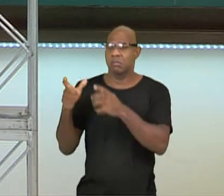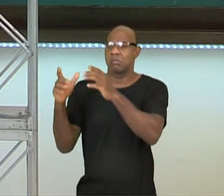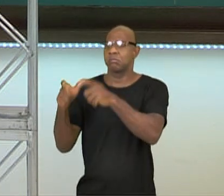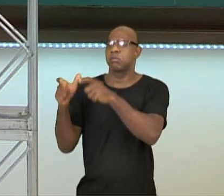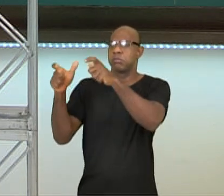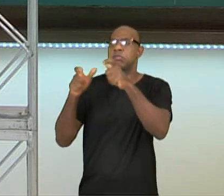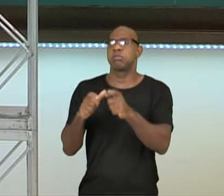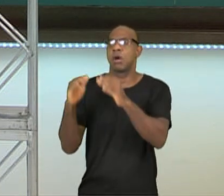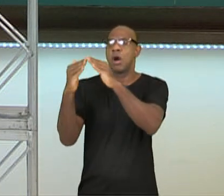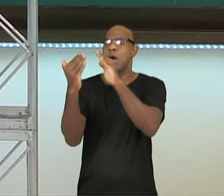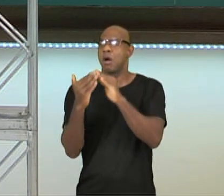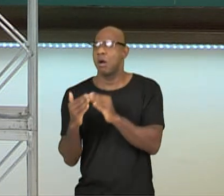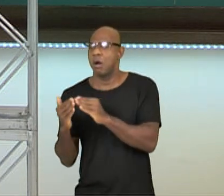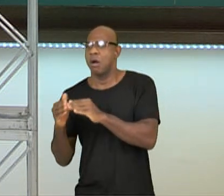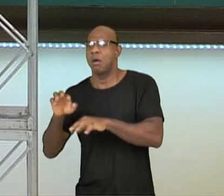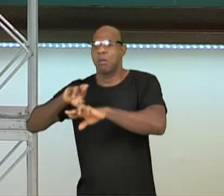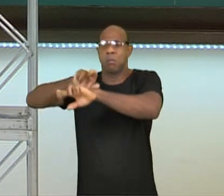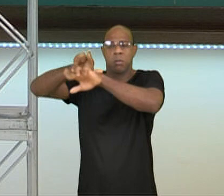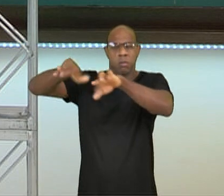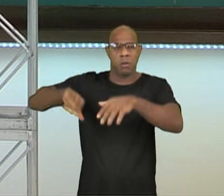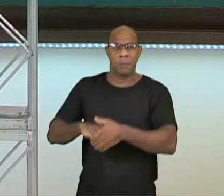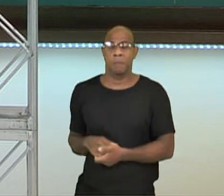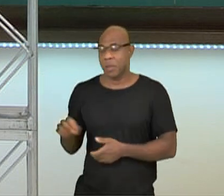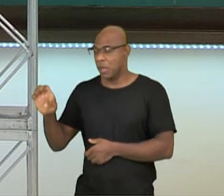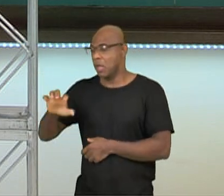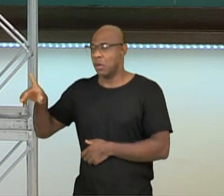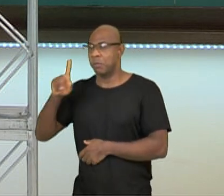ninguém brigava. Acontece que os europeus vieram e